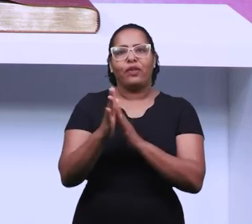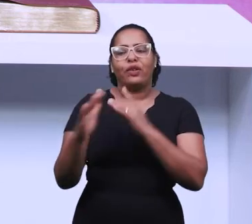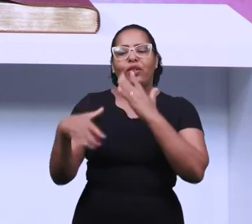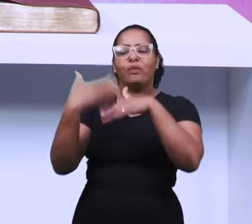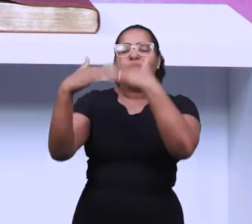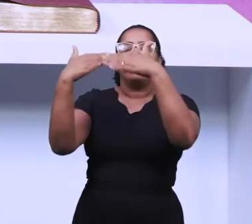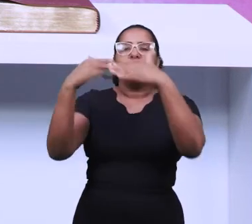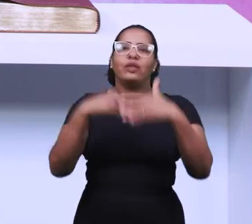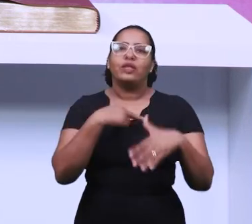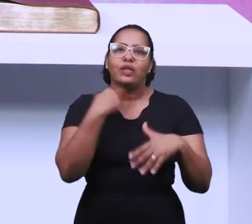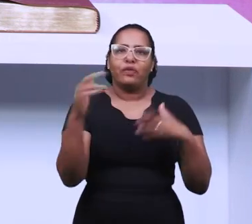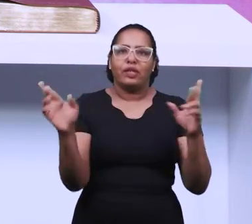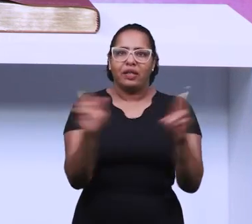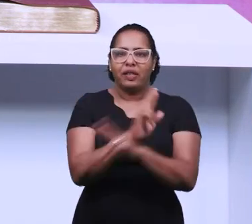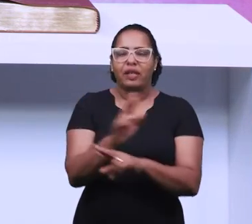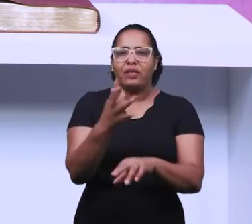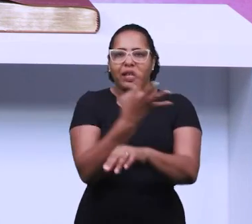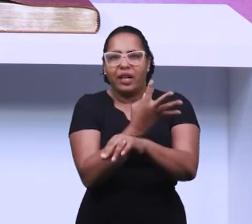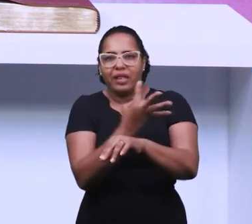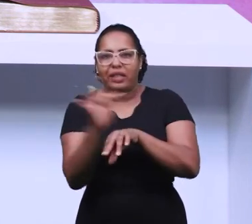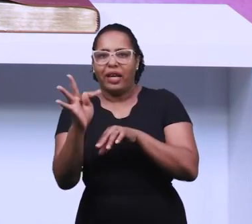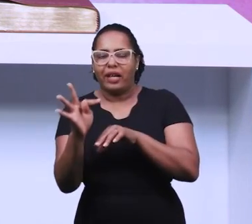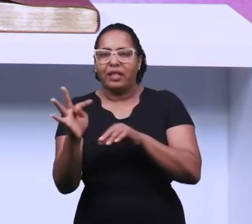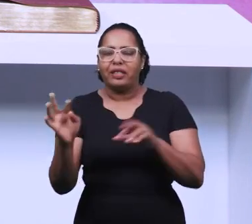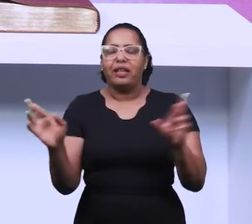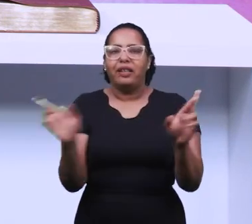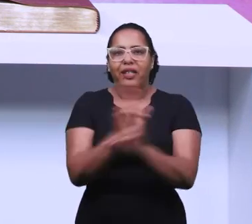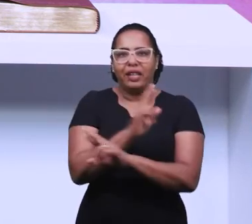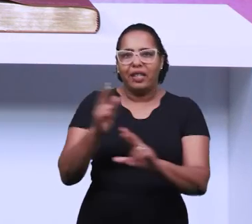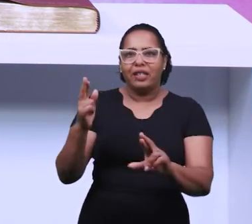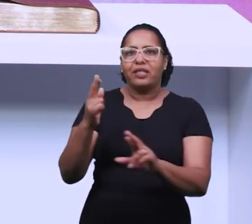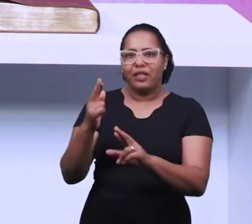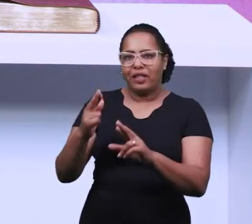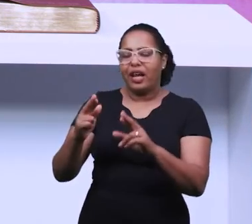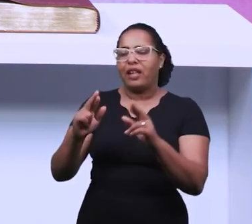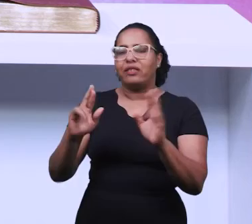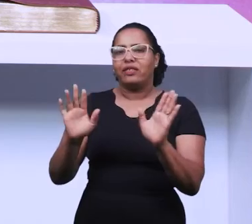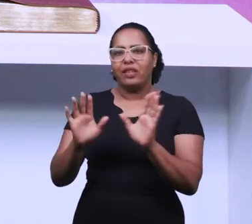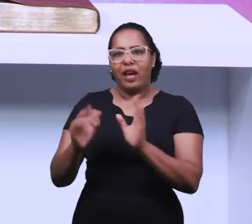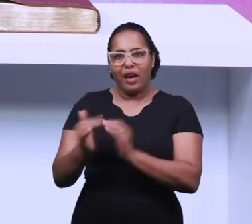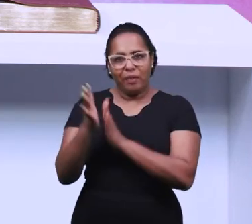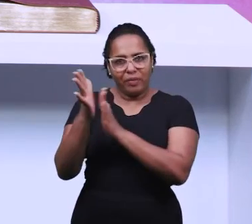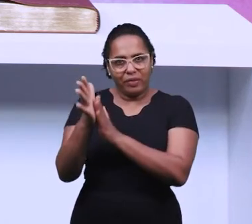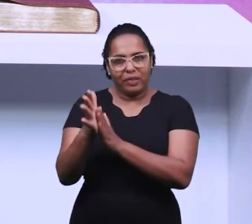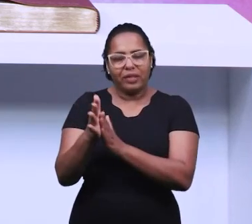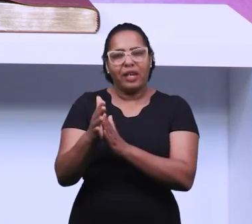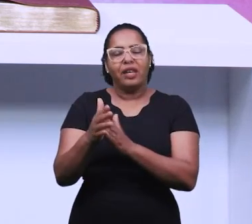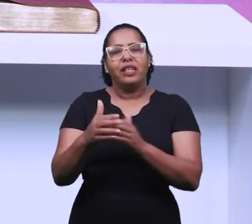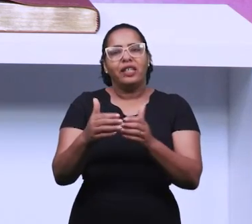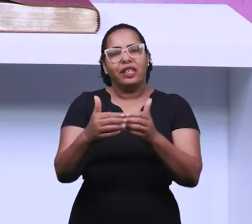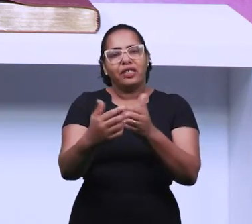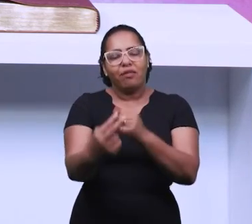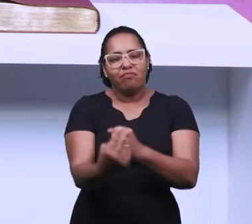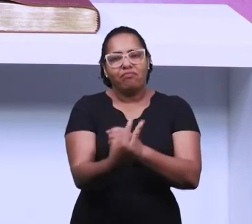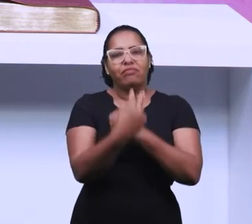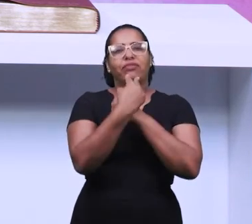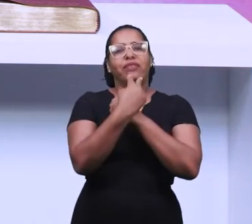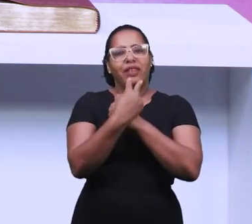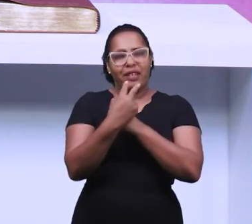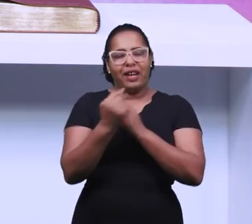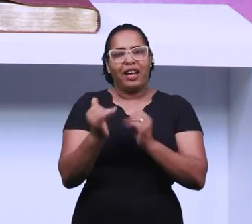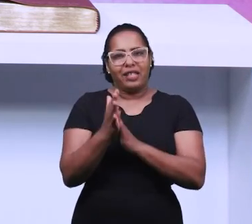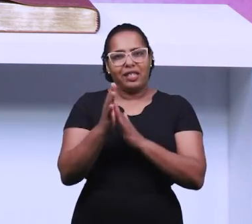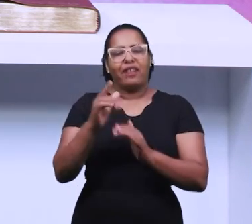os louvores e também evoluir vocalmente em relação à técnica, em relação às questões musicais. Acompanhe as